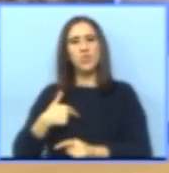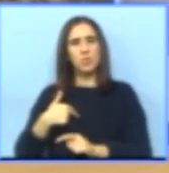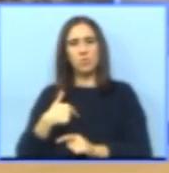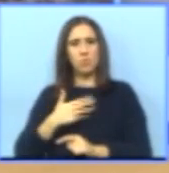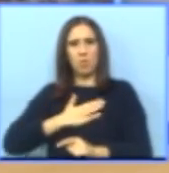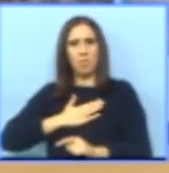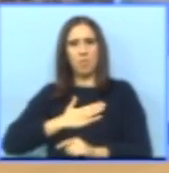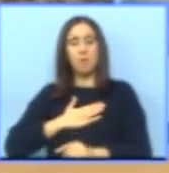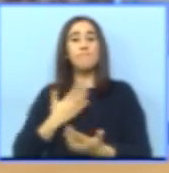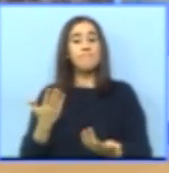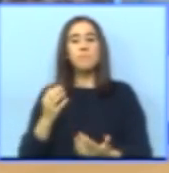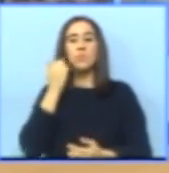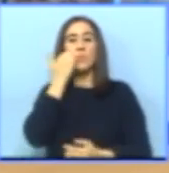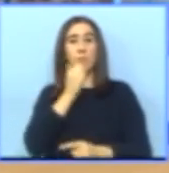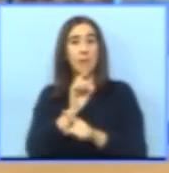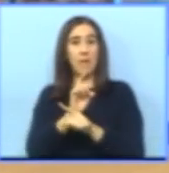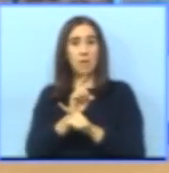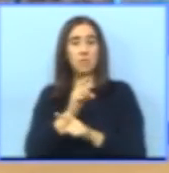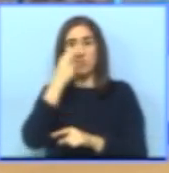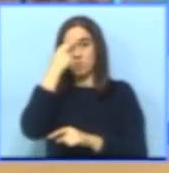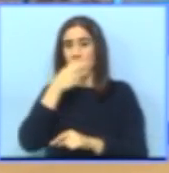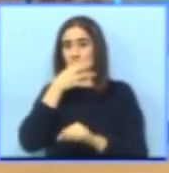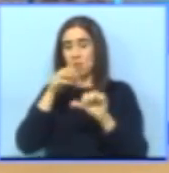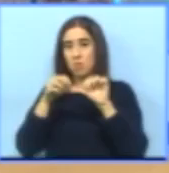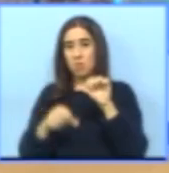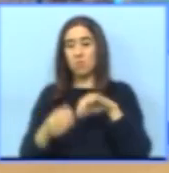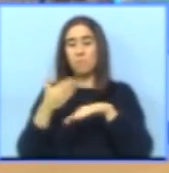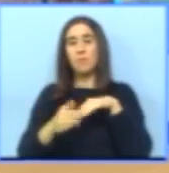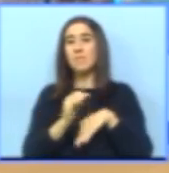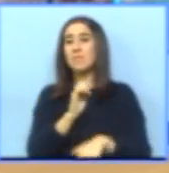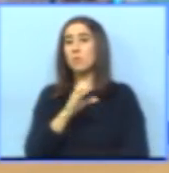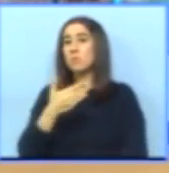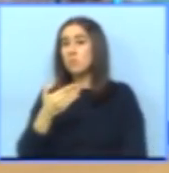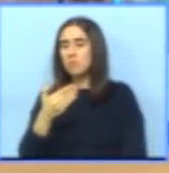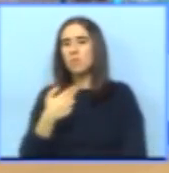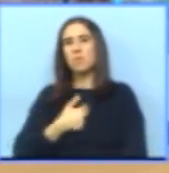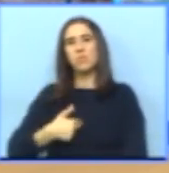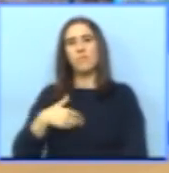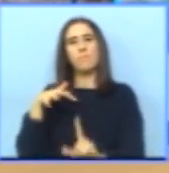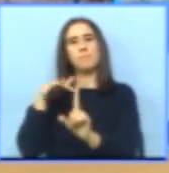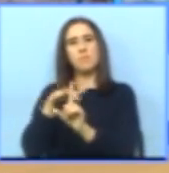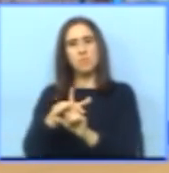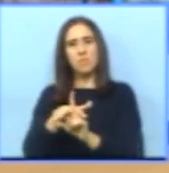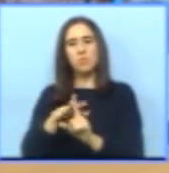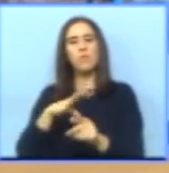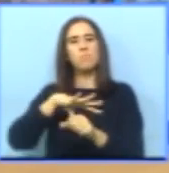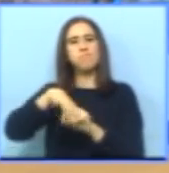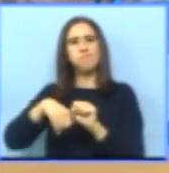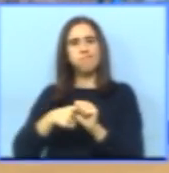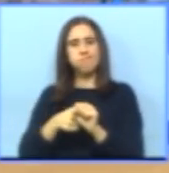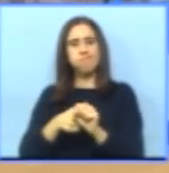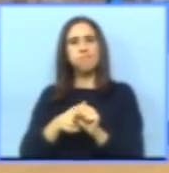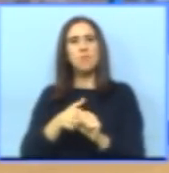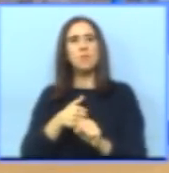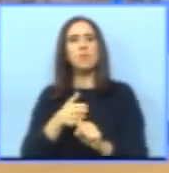o filme vai entrar nessa parte da história. A partir do século XVII, os cristãos vão ser perseguidos, torturados,